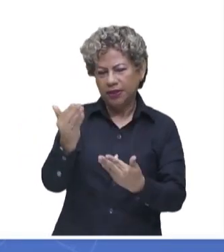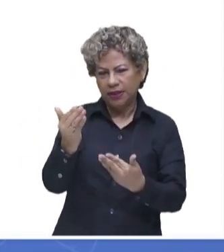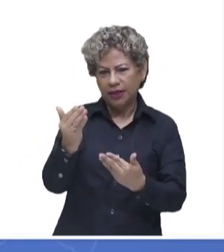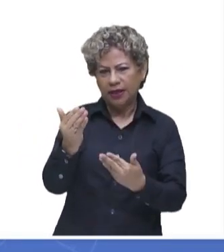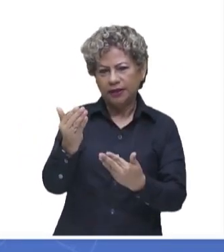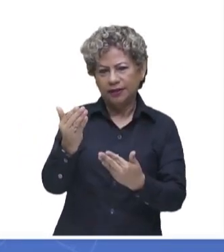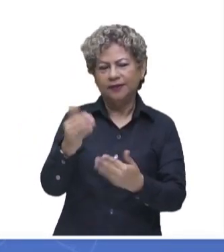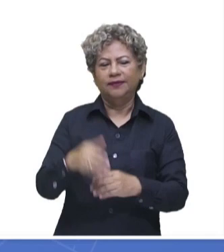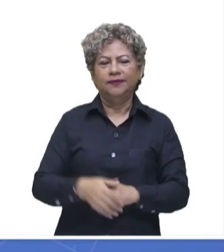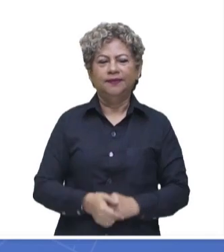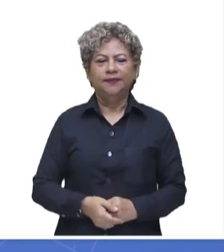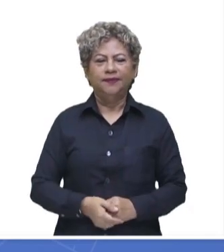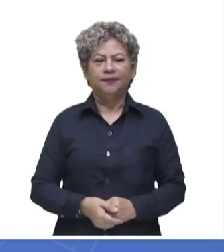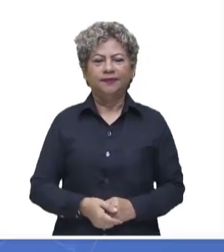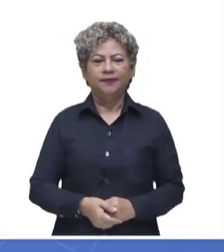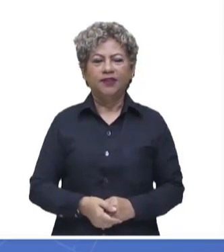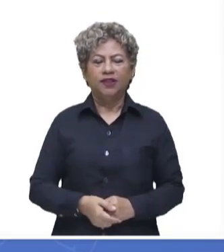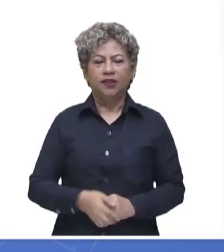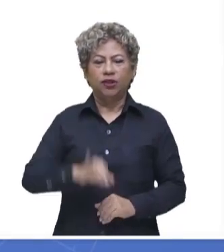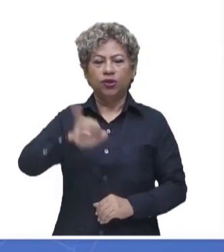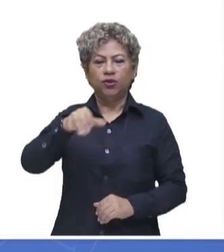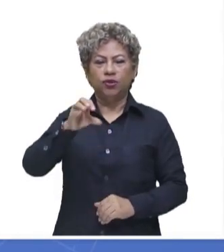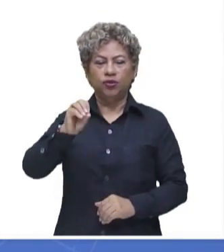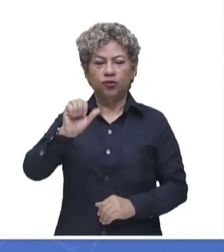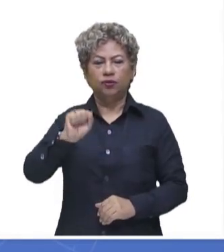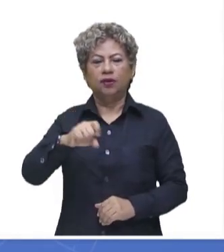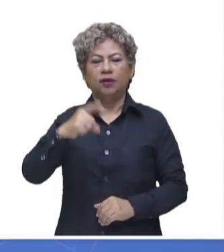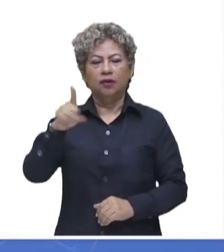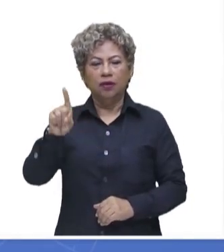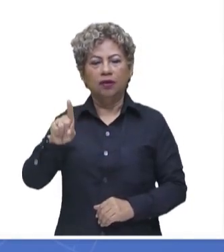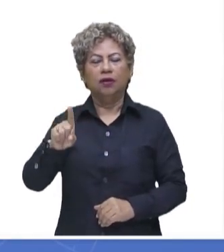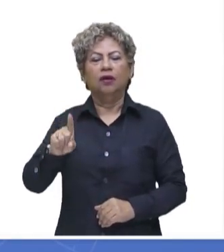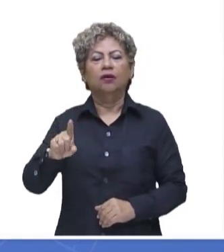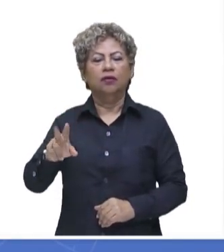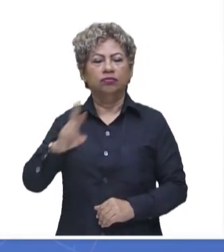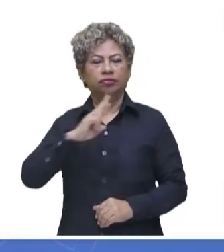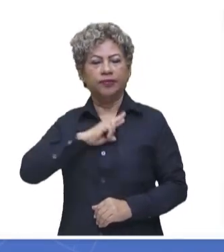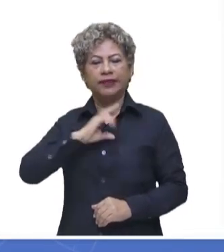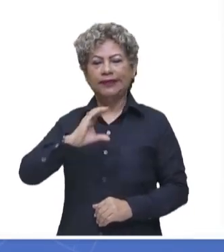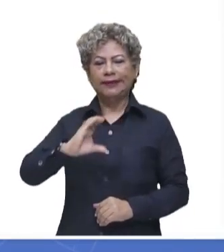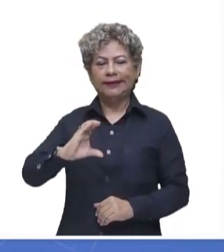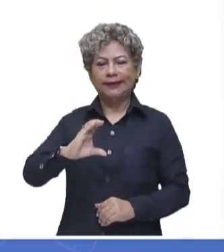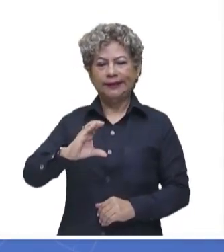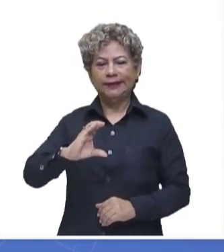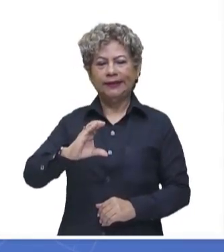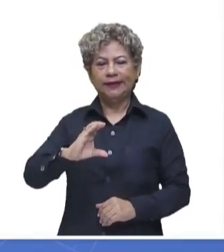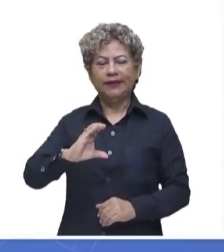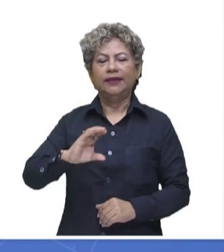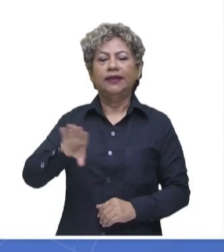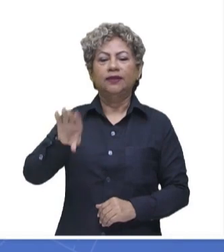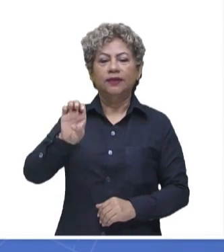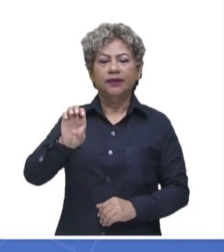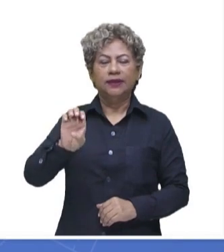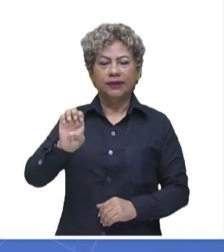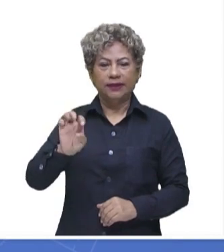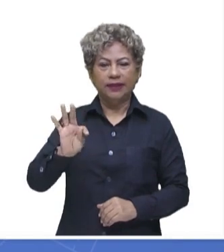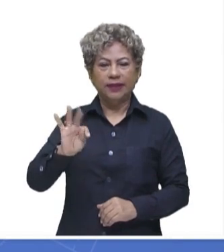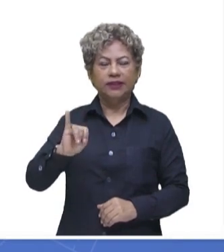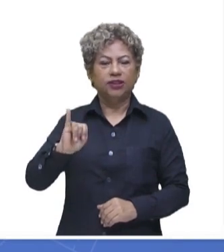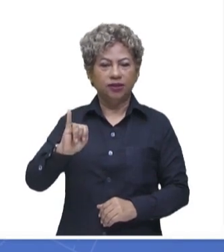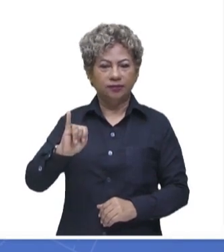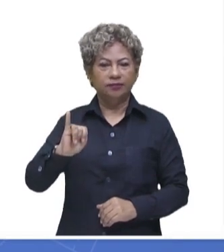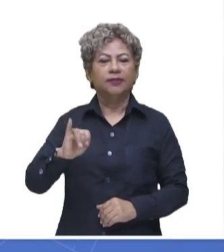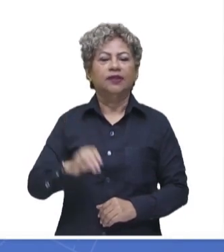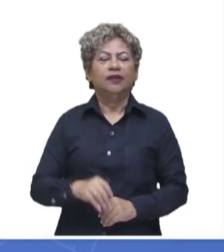aí a resposta do João Vitor. Questão 2, letra C, da escola Tarsila Prado, de Humaitá. Um abraço